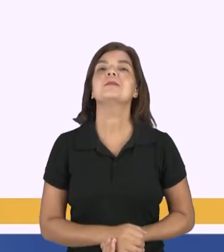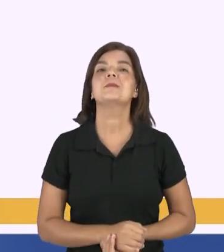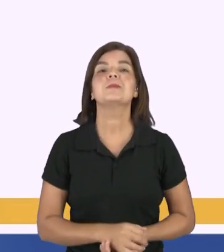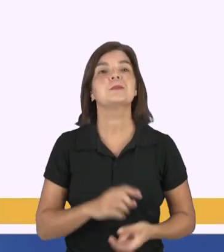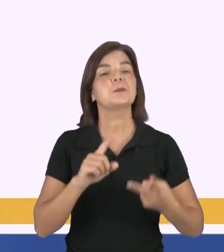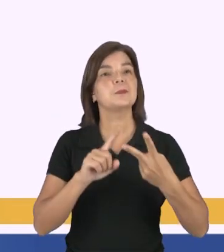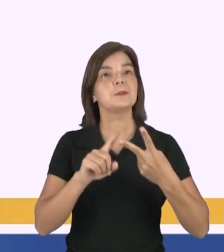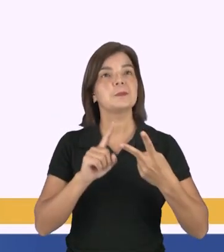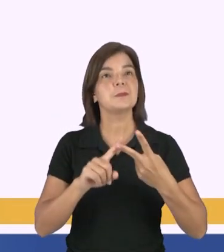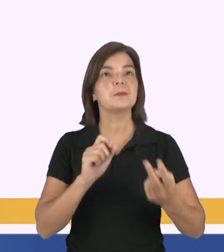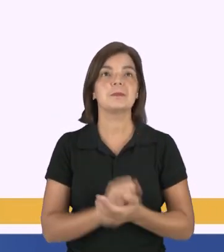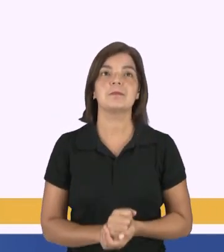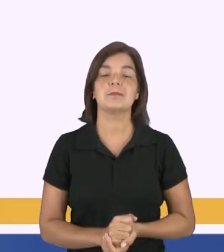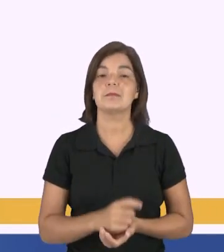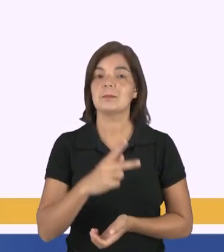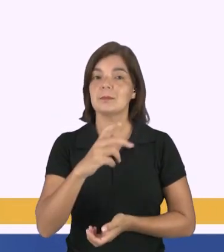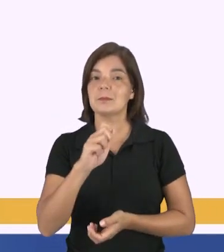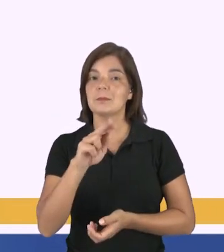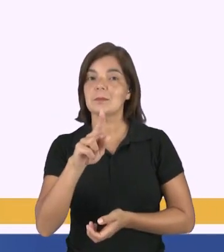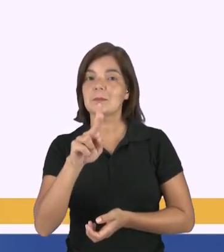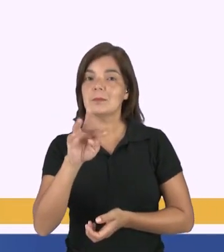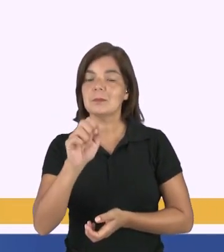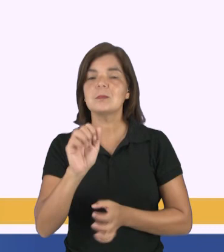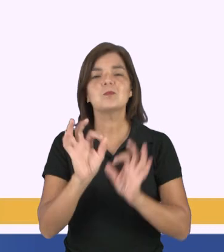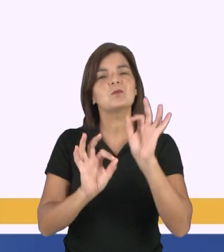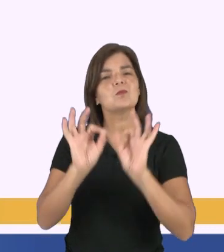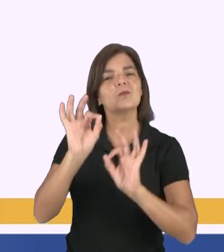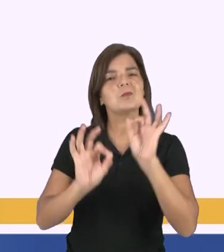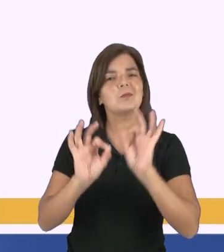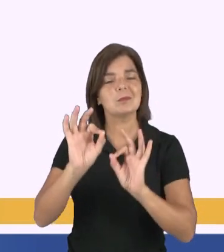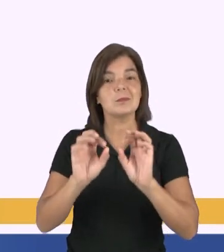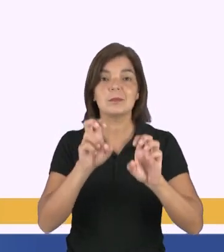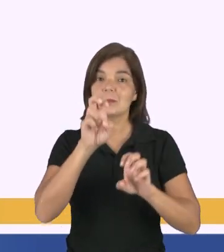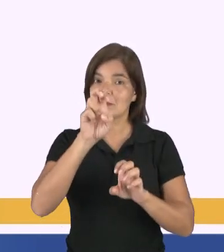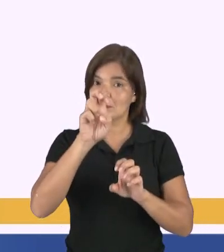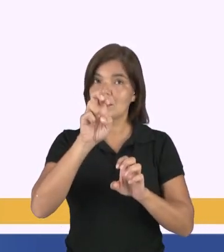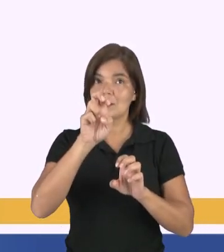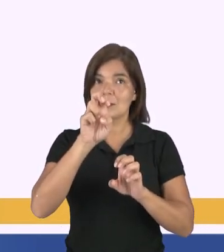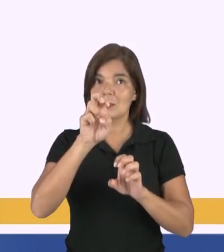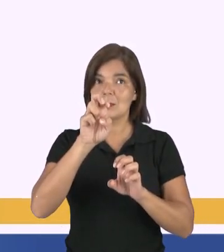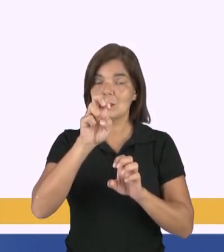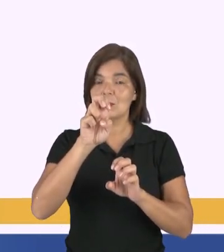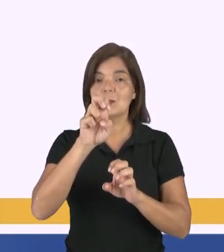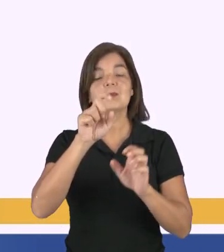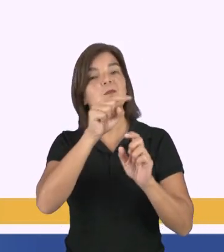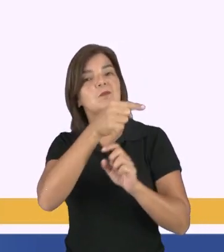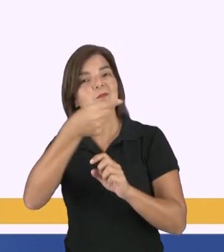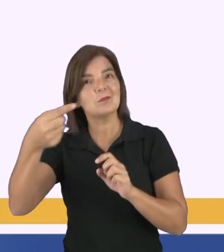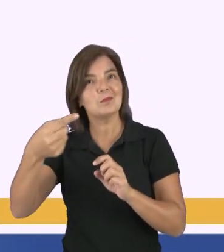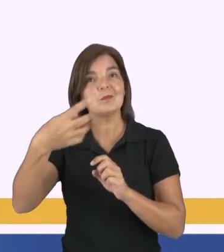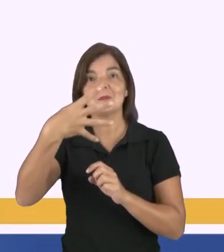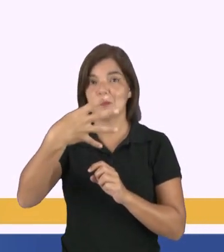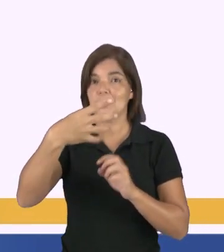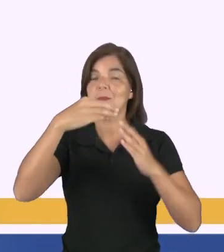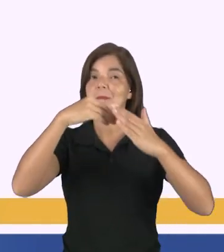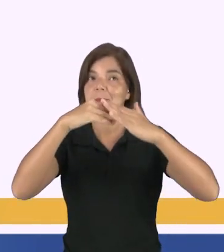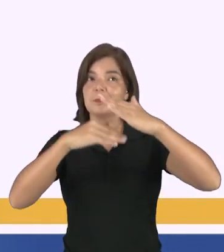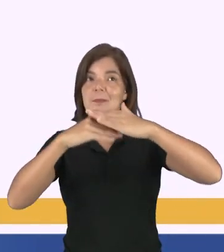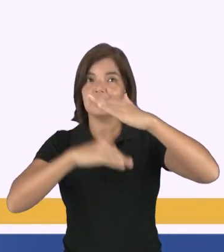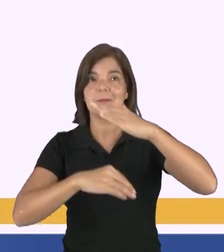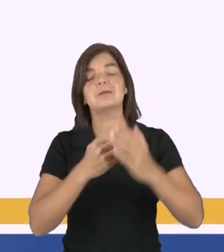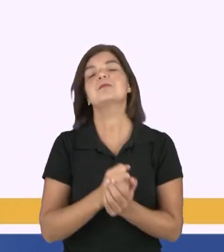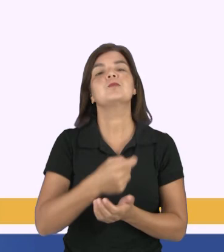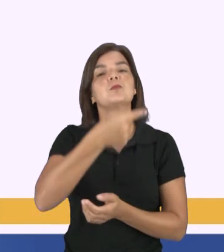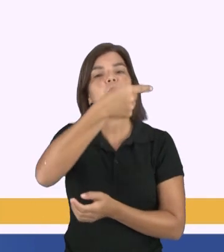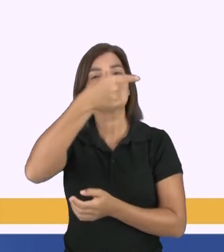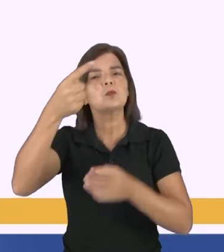número e a pauta musical é formada por 5 linhas paralelas e quatro espaços uma